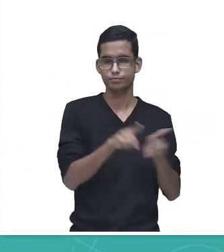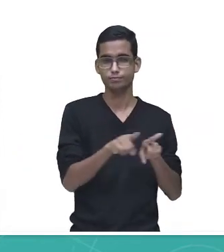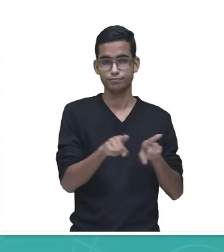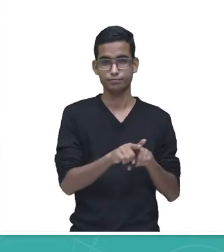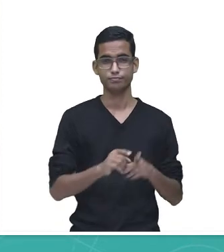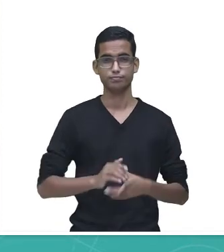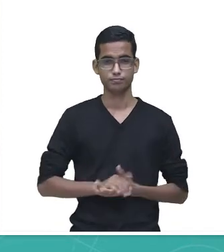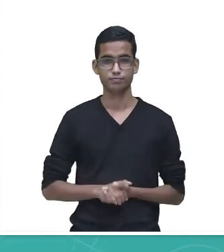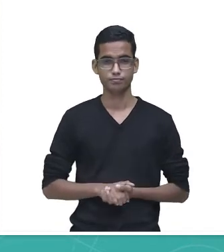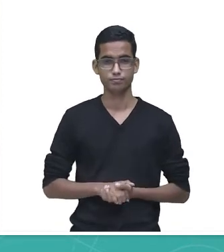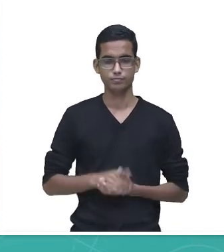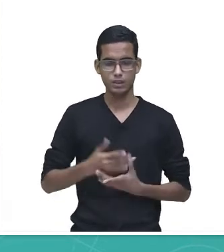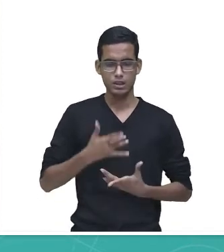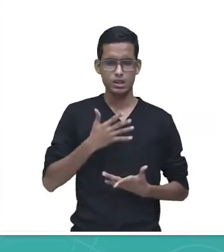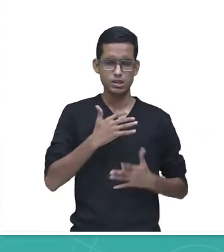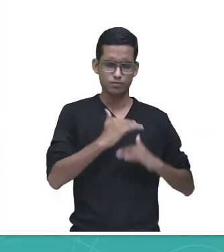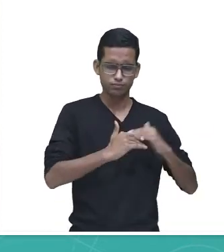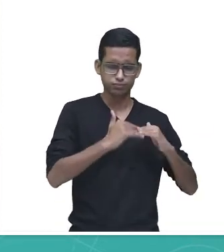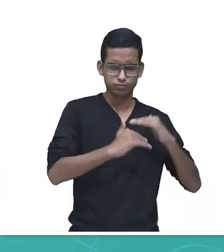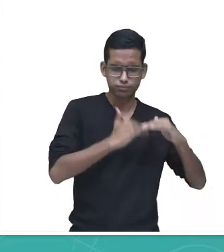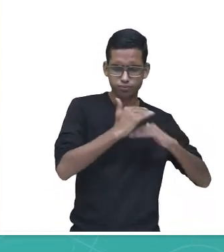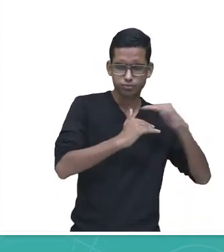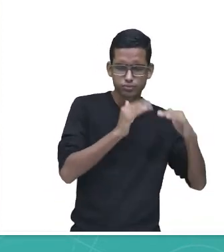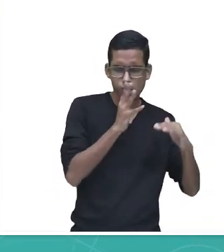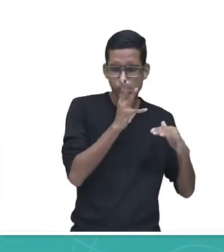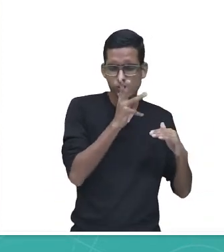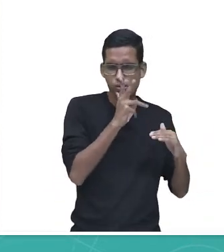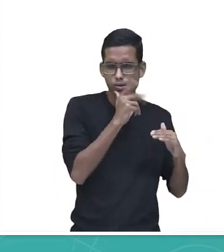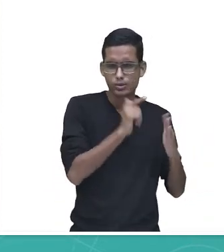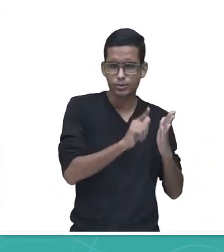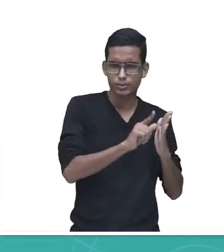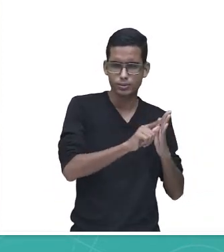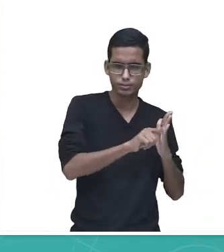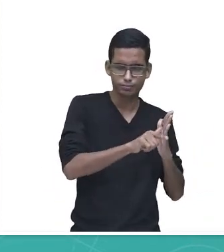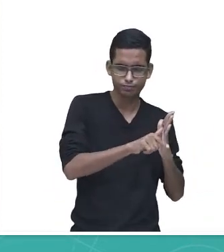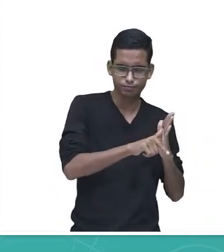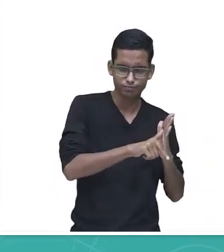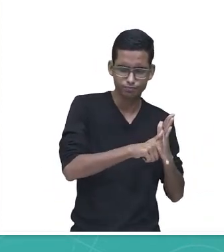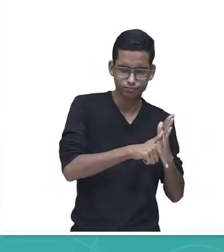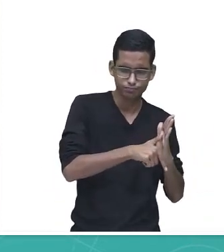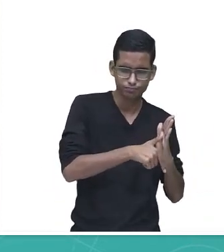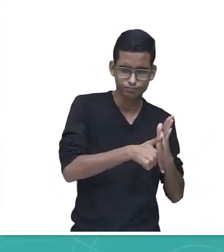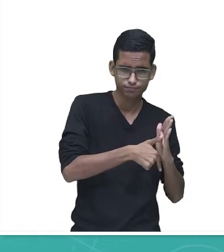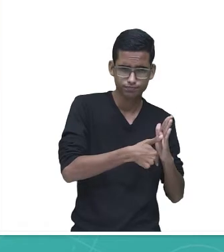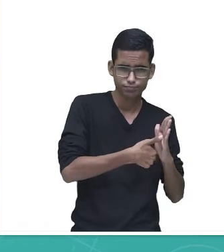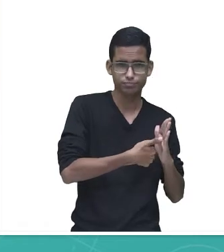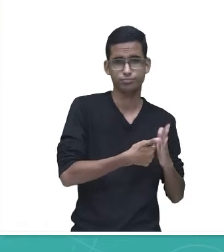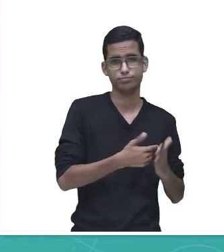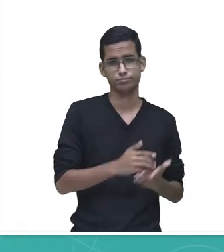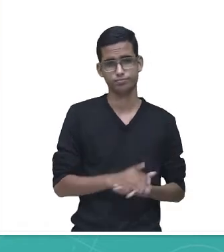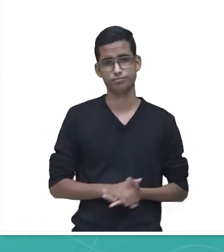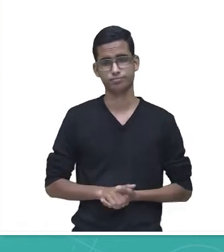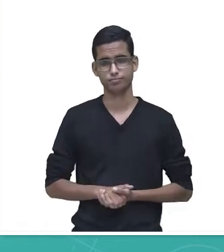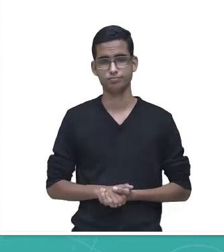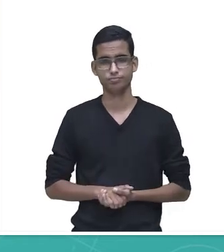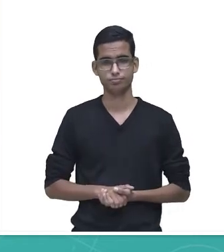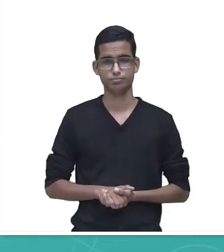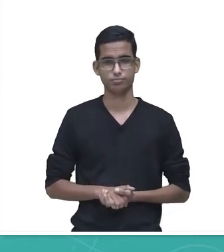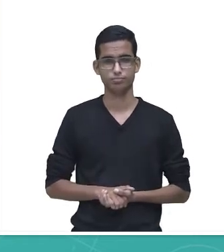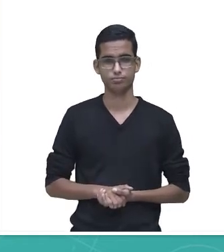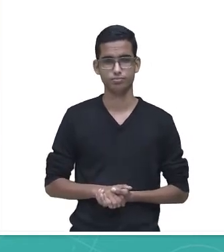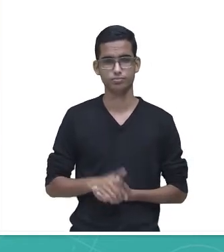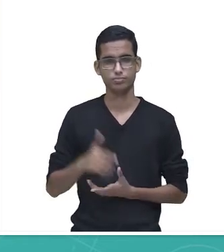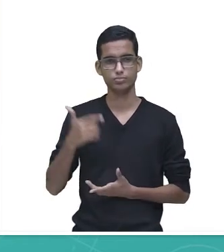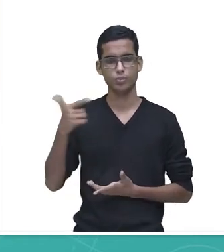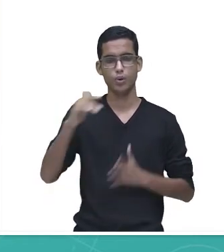países em via de desenvolvimento. Só que você percebe que não tem esse desenvolvimento todo, né? Outra